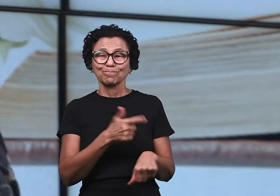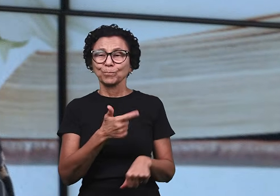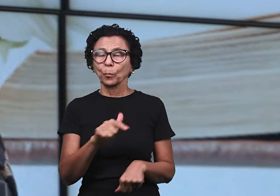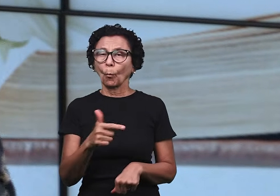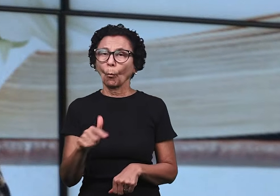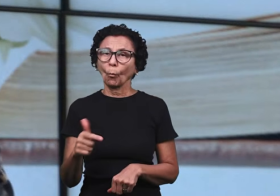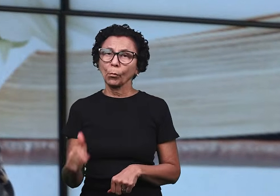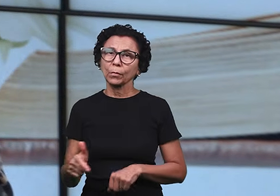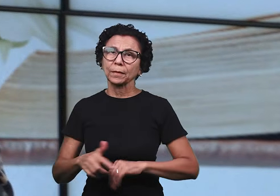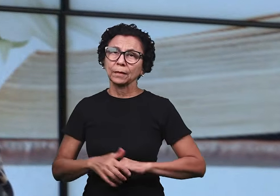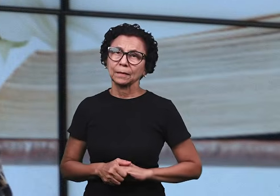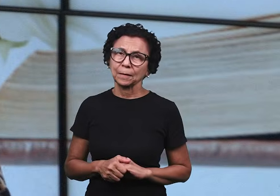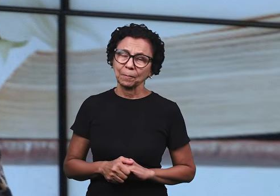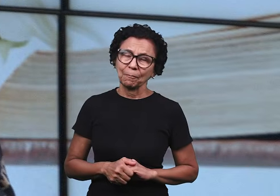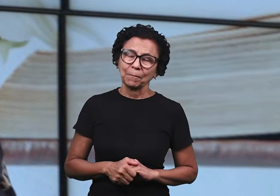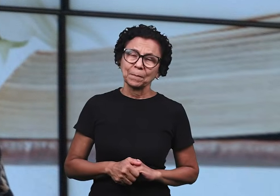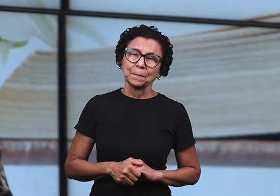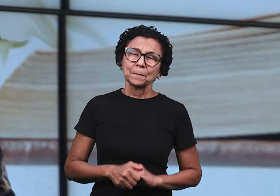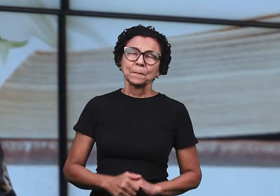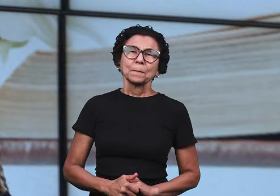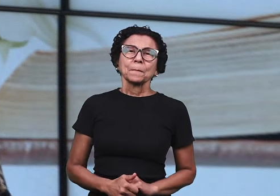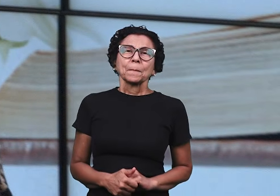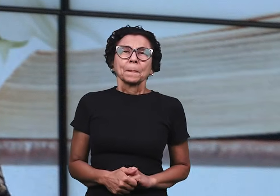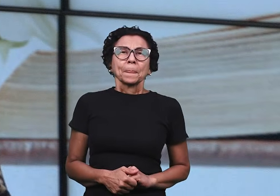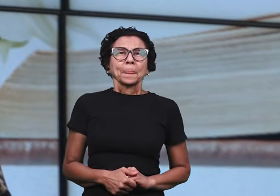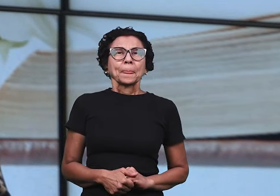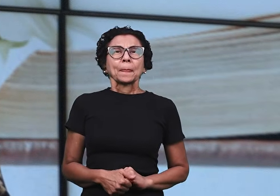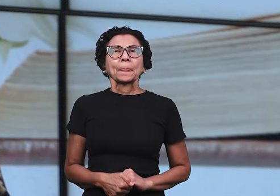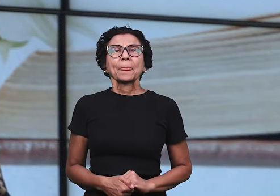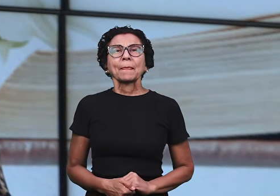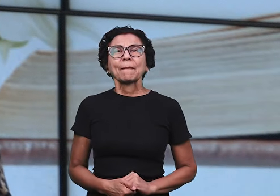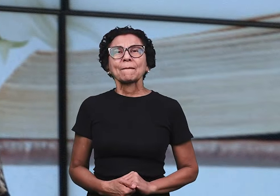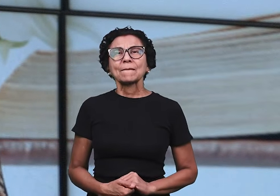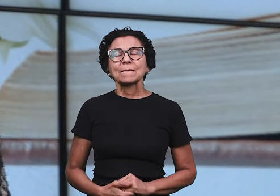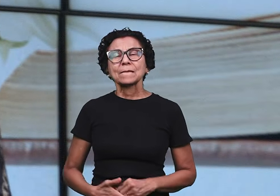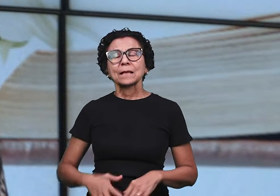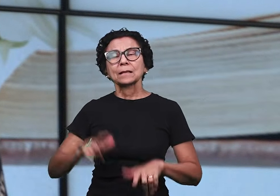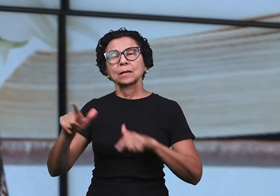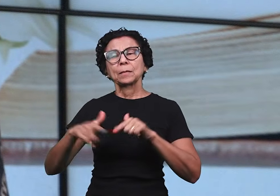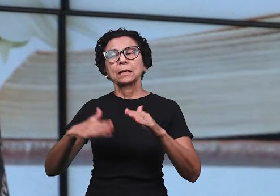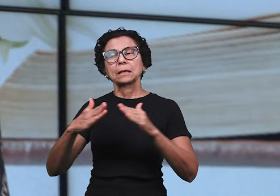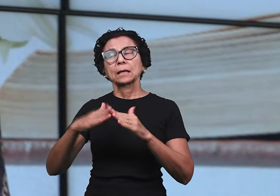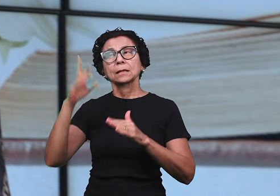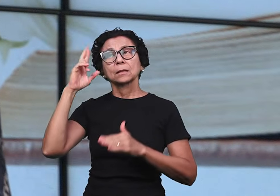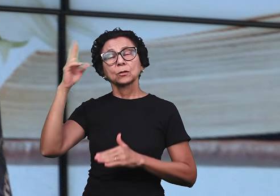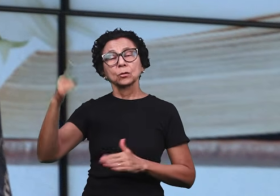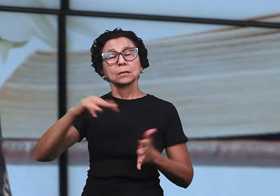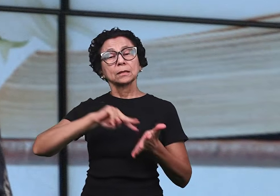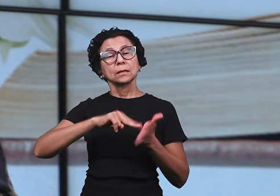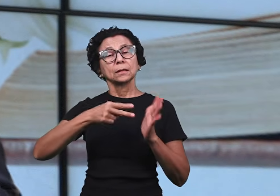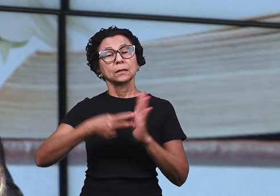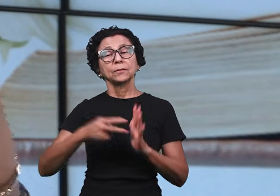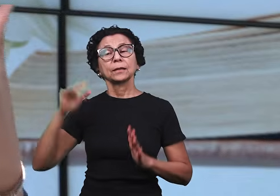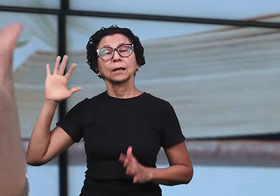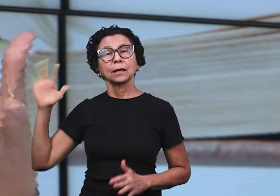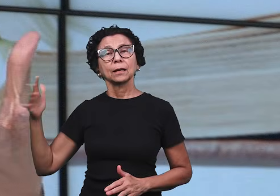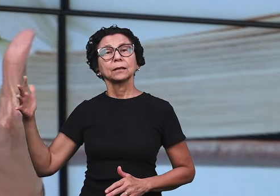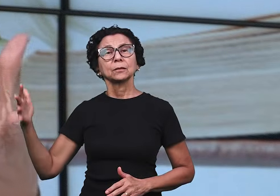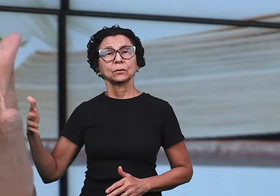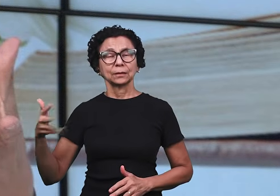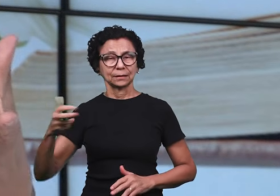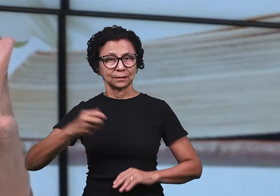Então, saiba que o serviço na casa do Senhor faz parte da adoração, né? Porque o Senhor